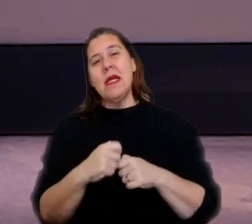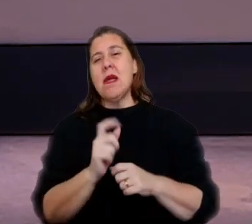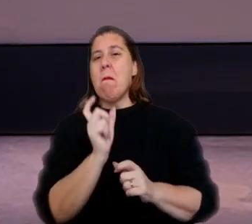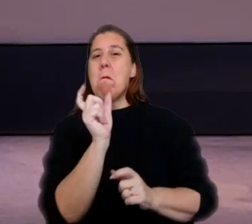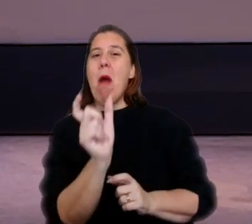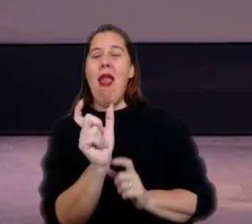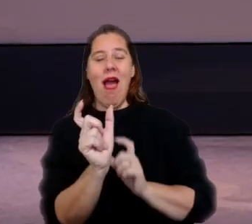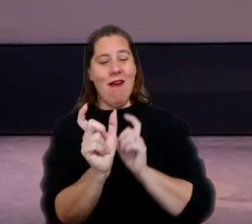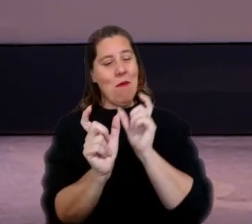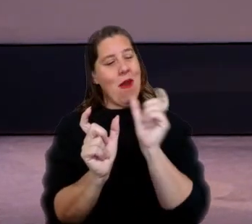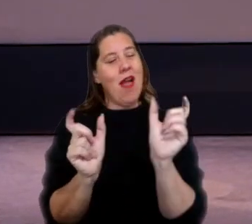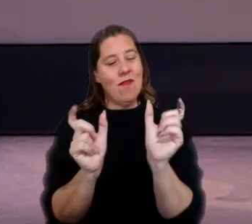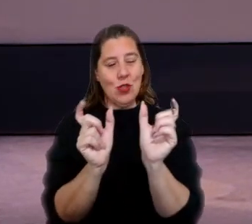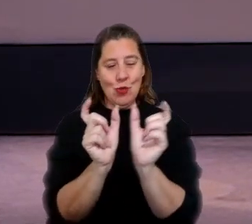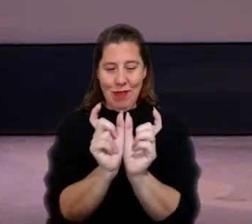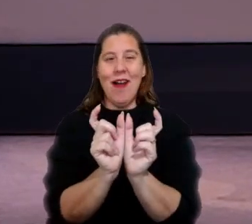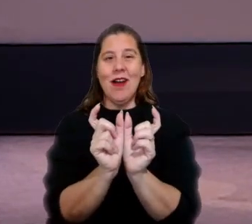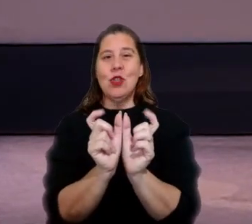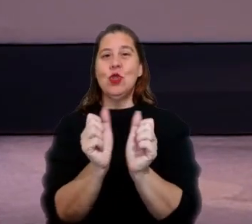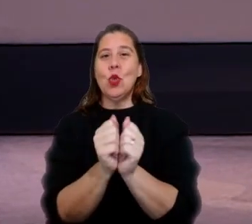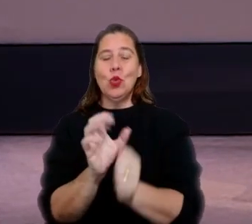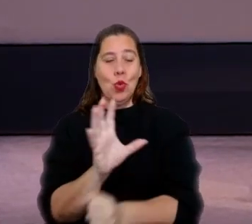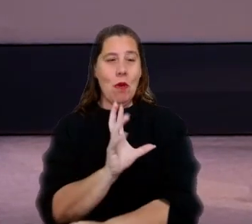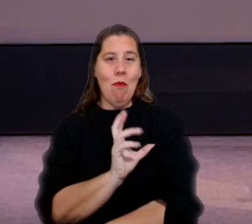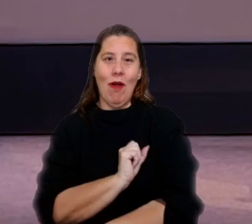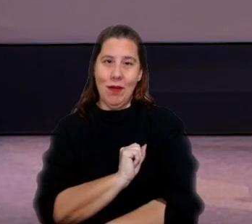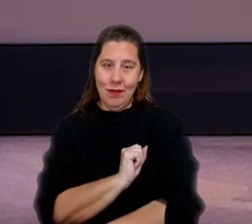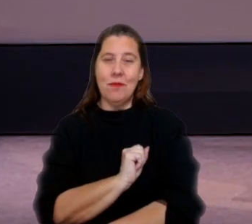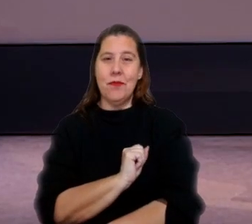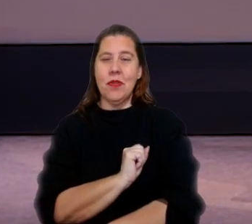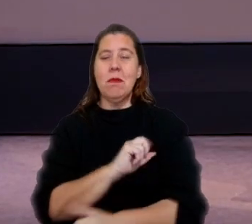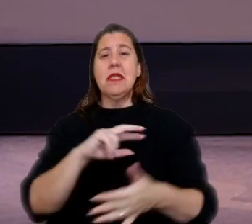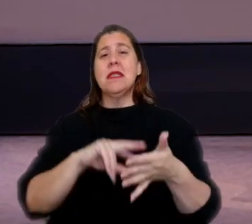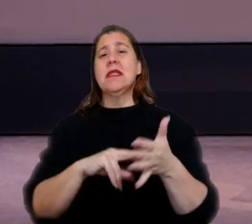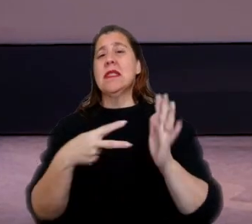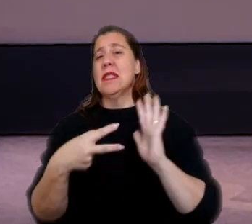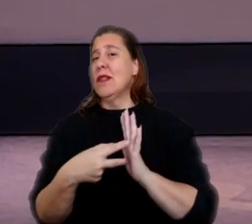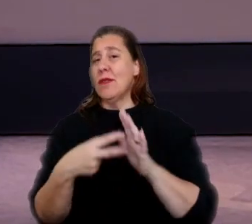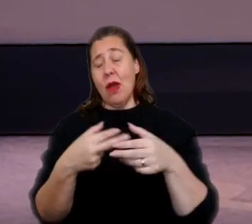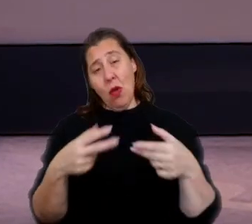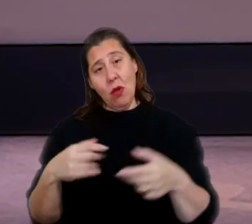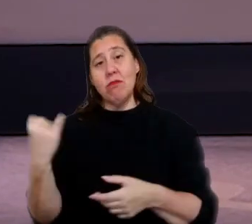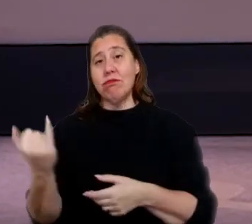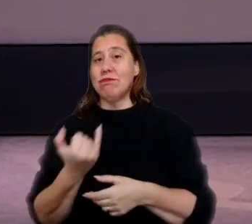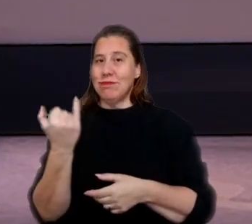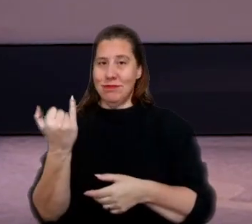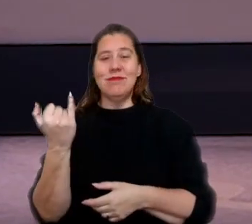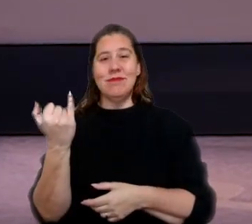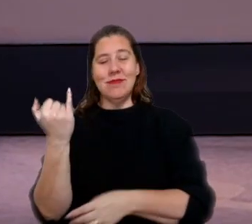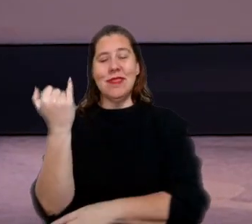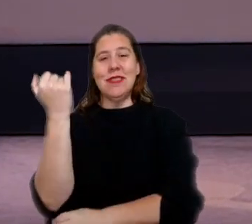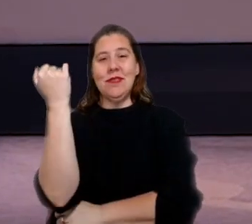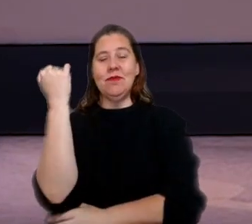é preciso pôr palavras, juntar a palavra e afeto para poder significar alguma coisa, né? Para dar